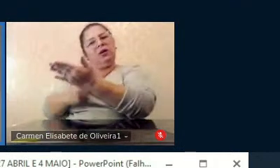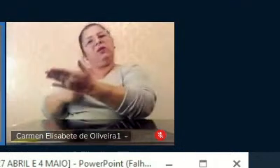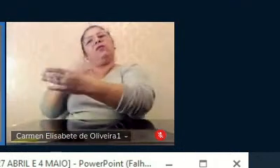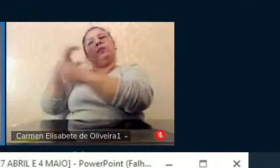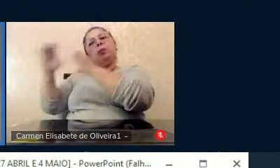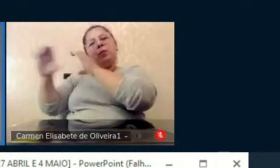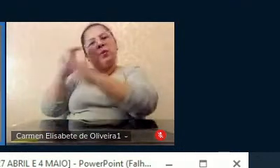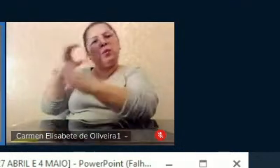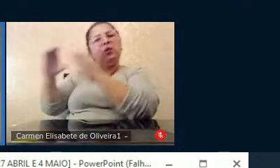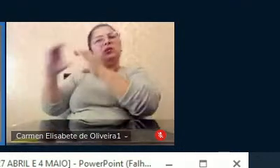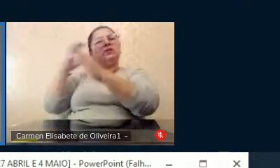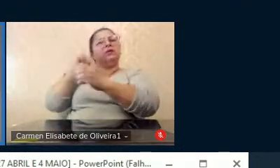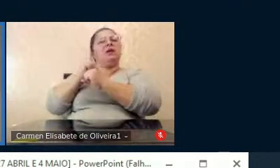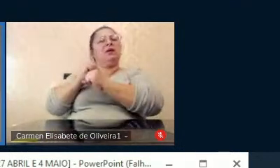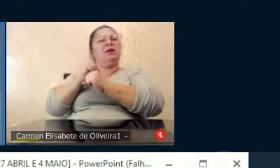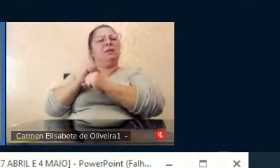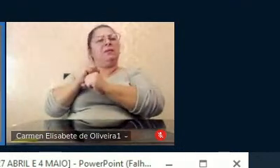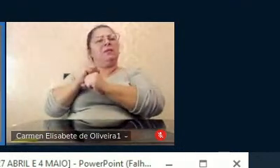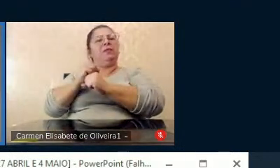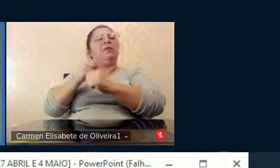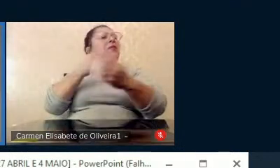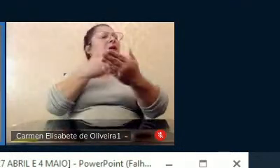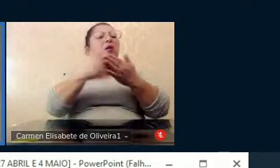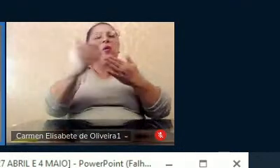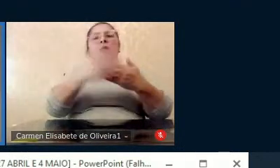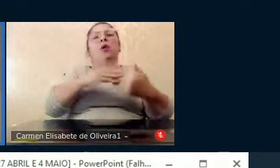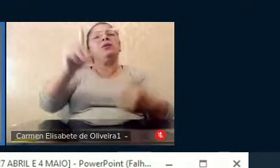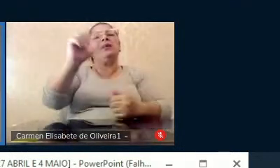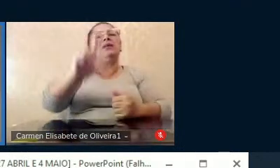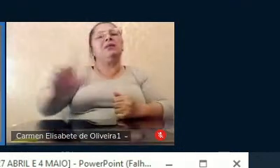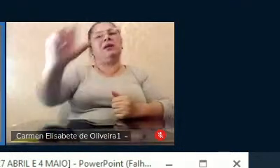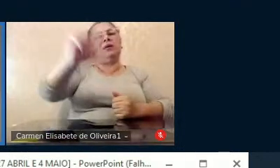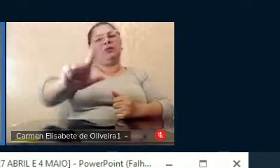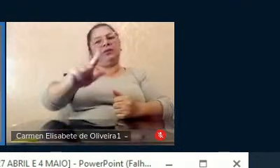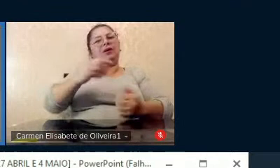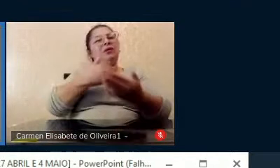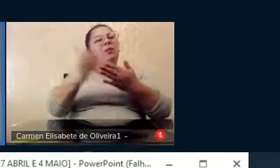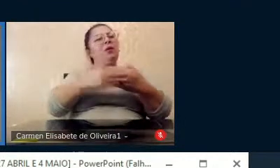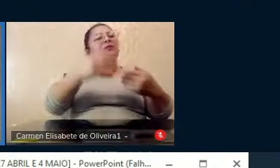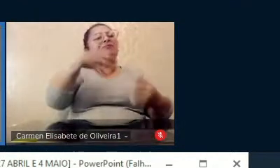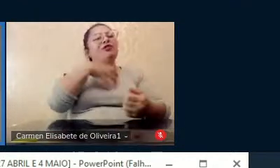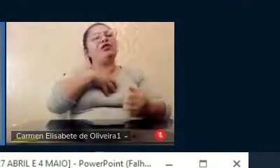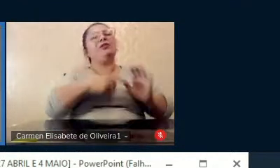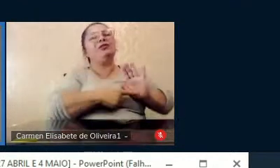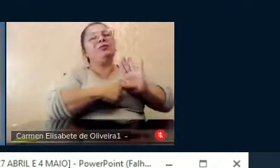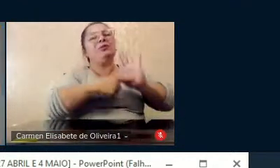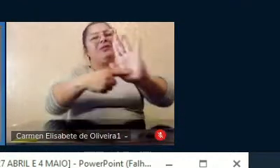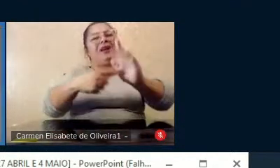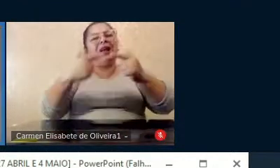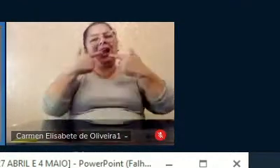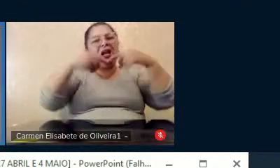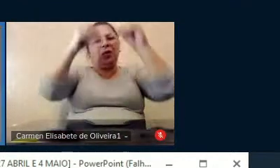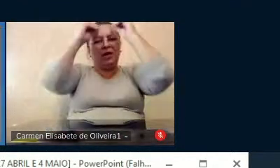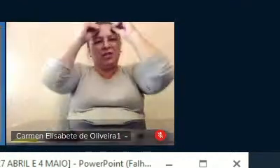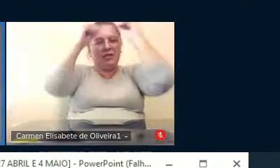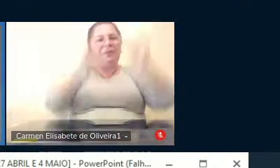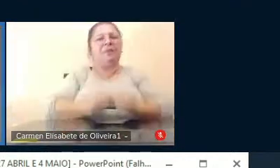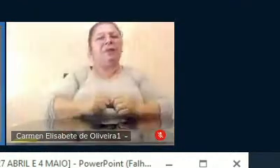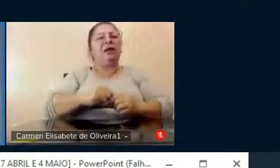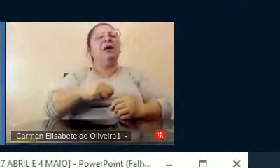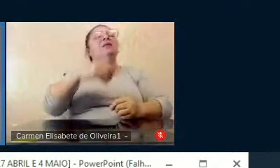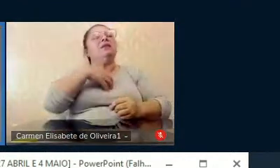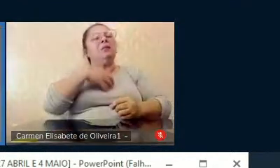canção, né? A literatura é qualquer corpo de produções baseadas na linguagem, que é